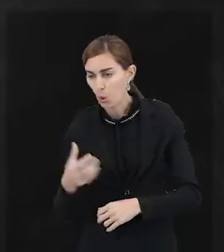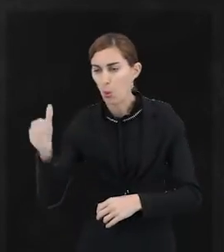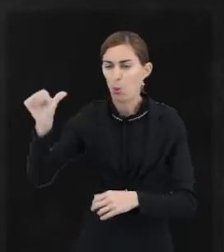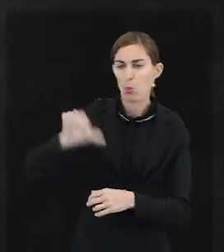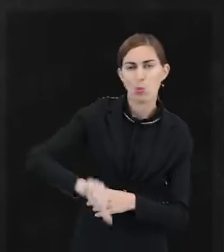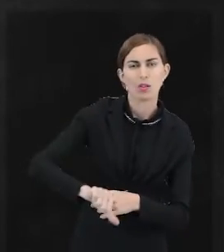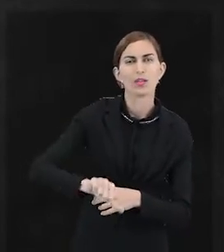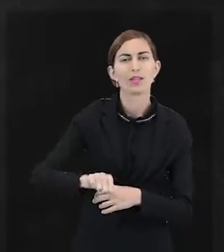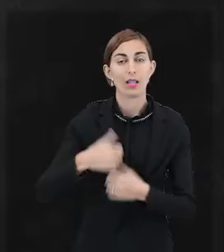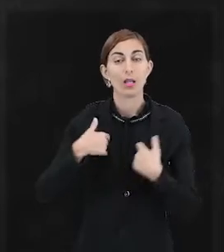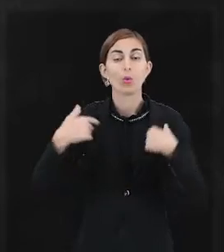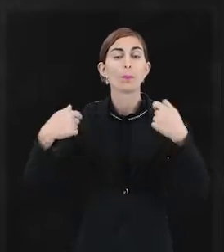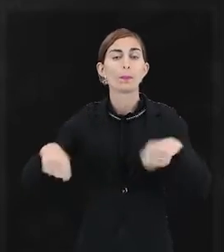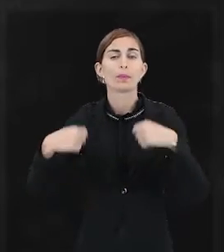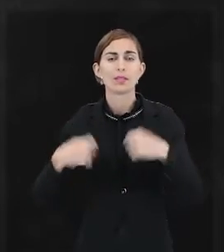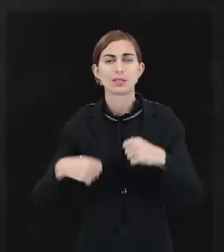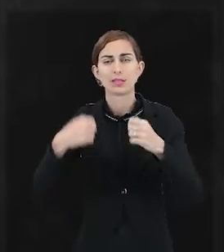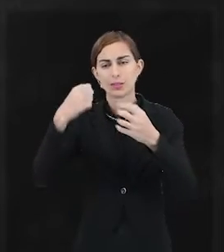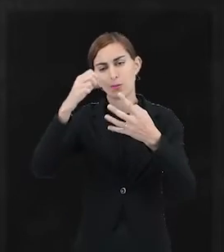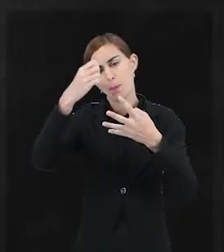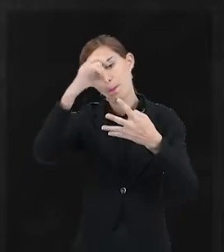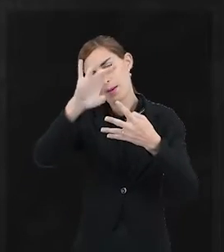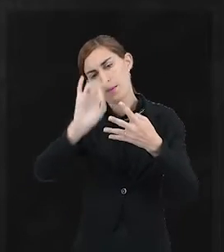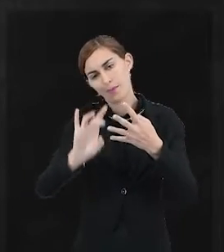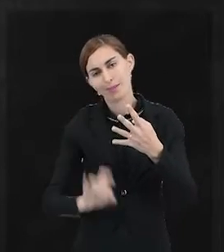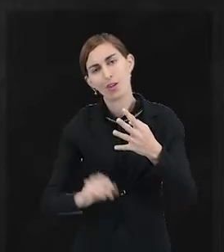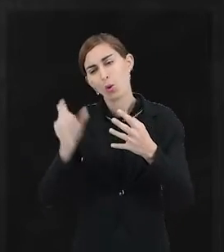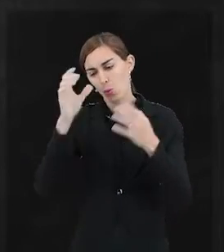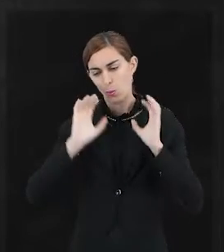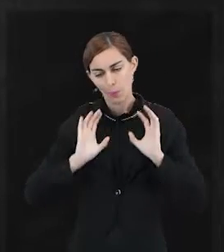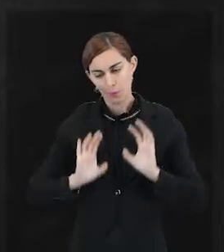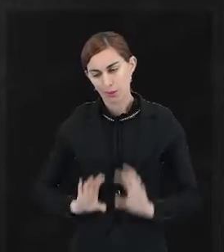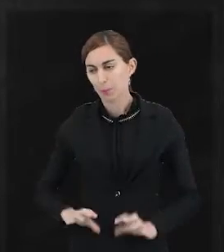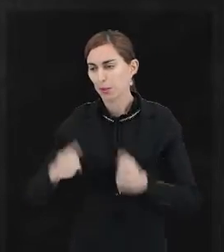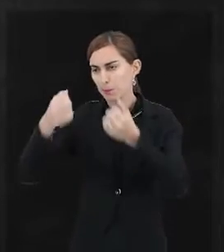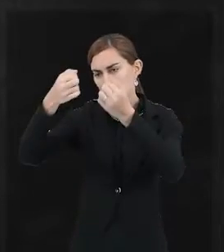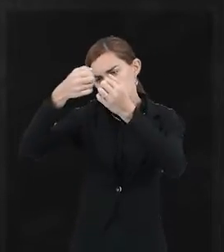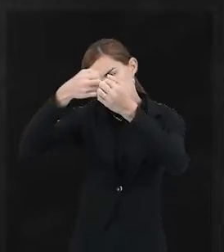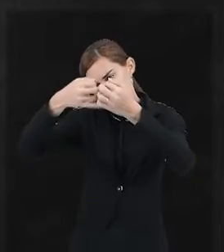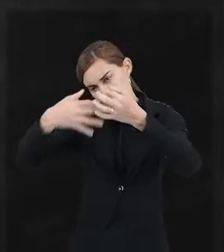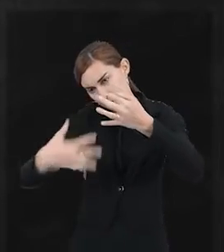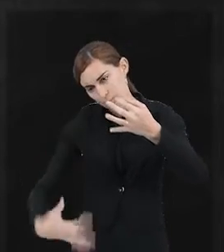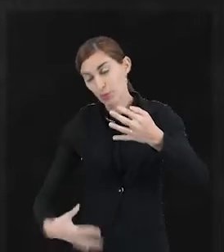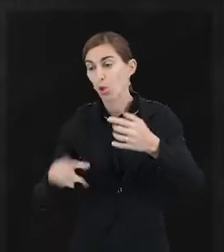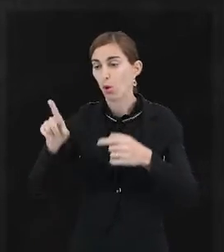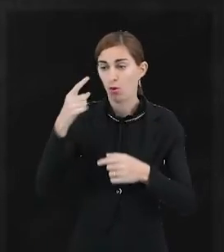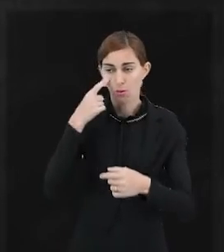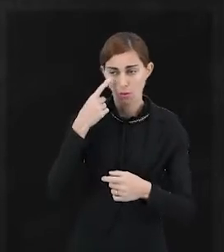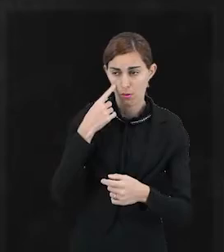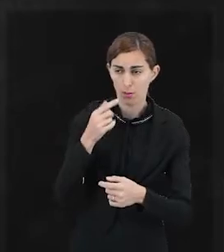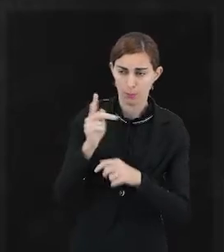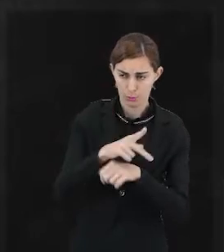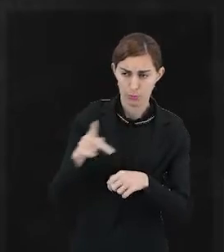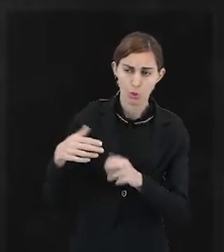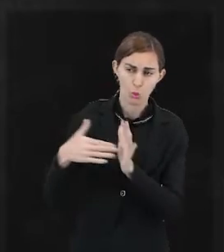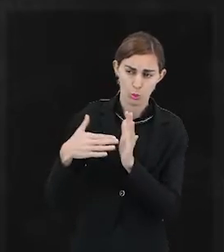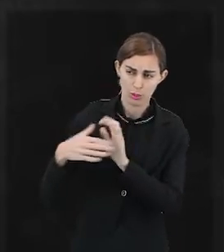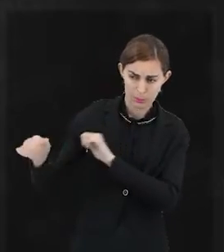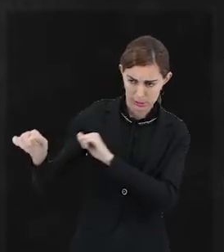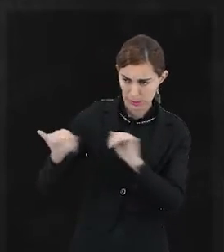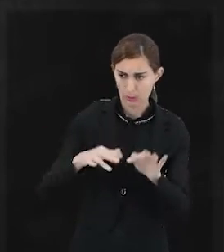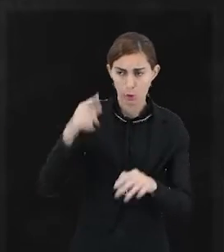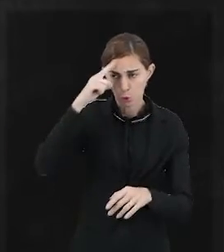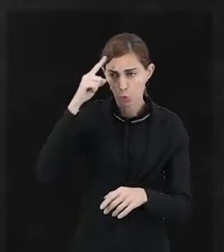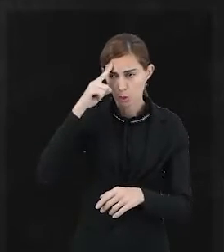ele é ruim, eu preciso descrever esse comportamento. Por exemplo, olha, professora, na última semana, todos